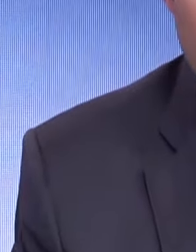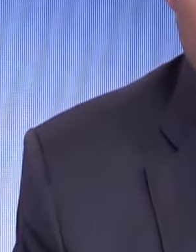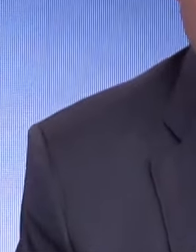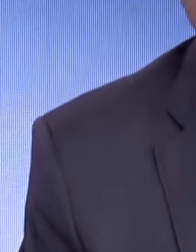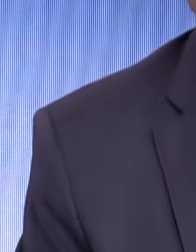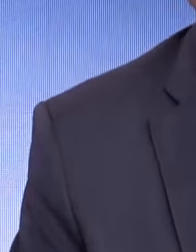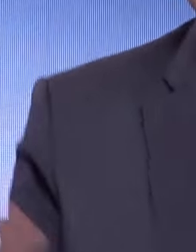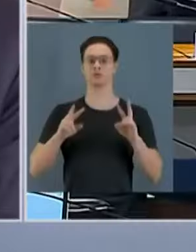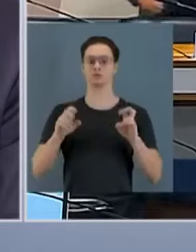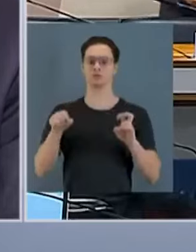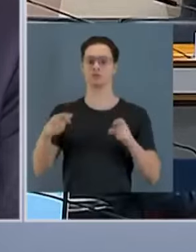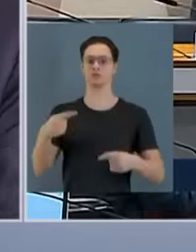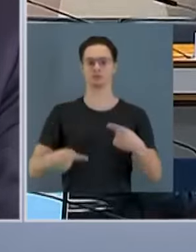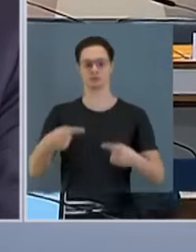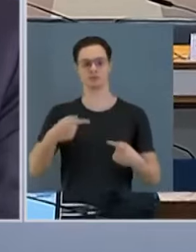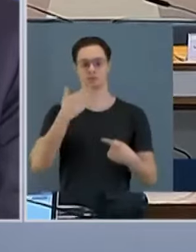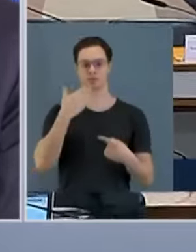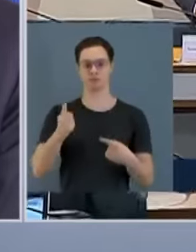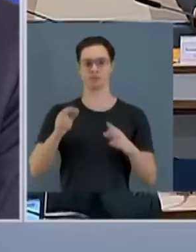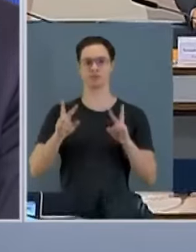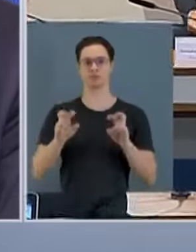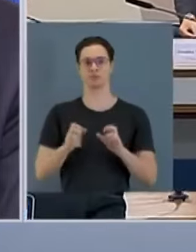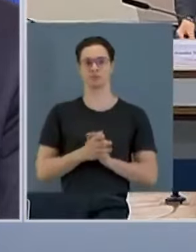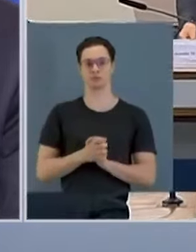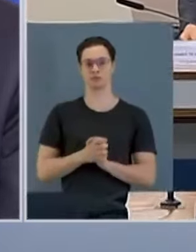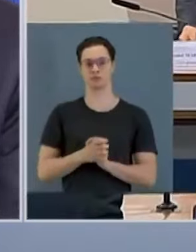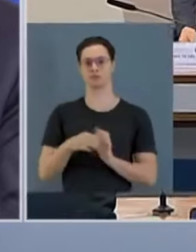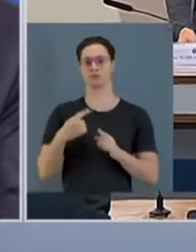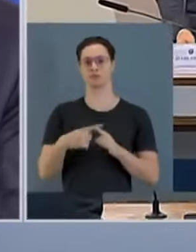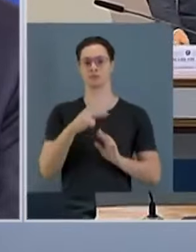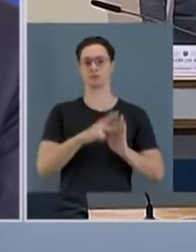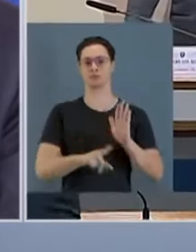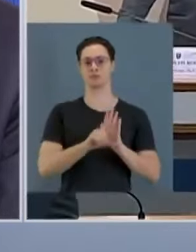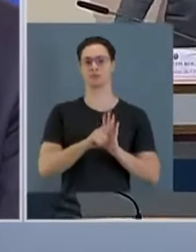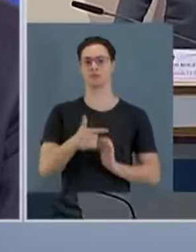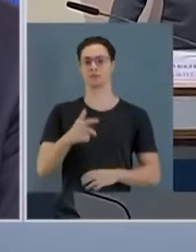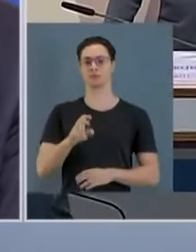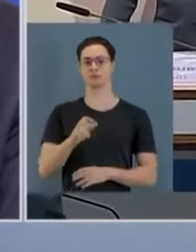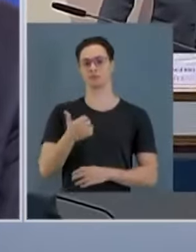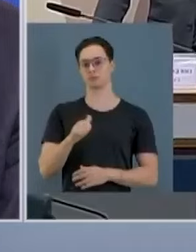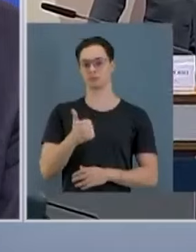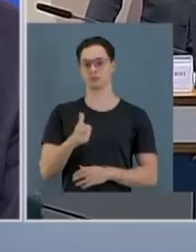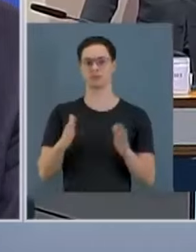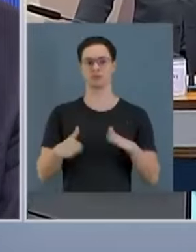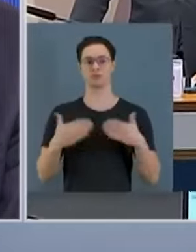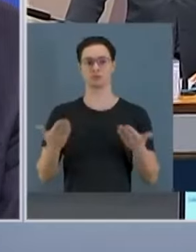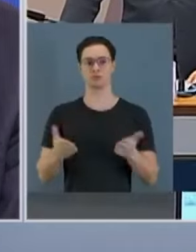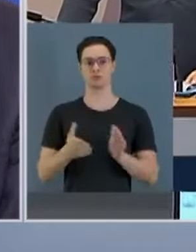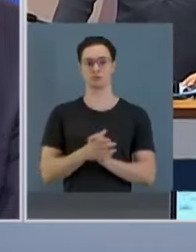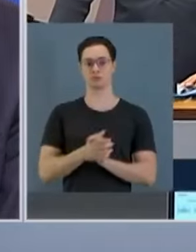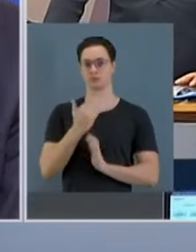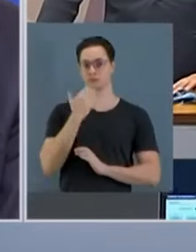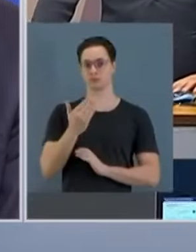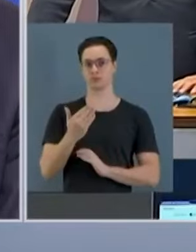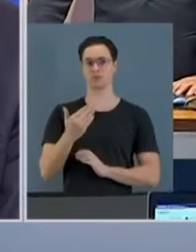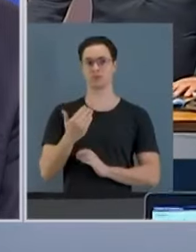Brasílias eh o Renan Calheiros teve a presidência do Senado por duas vezes né